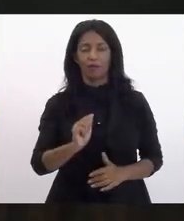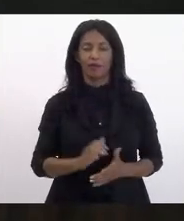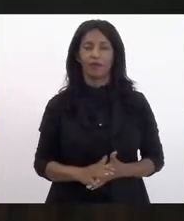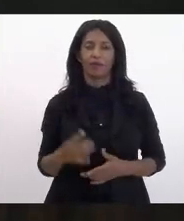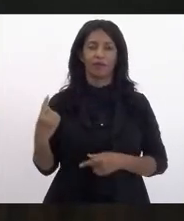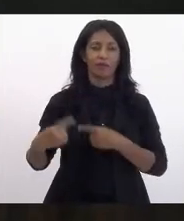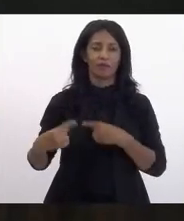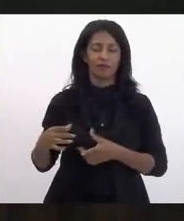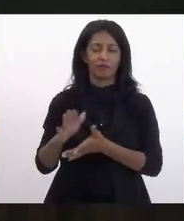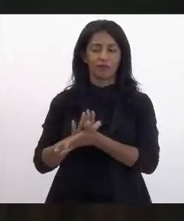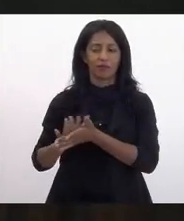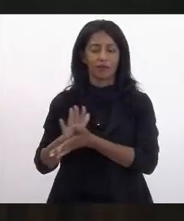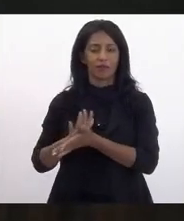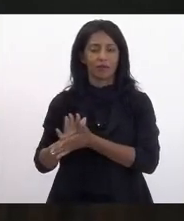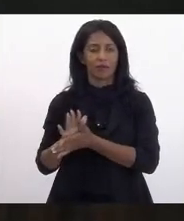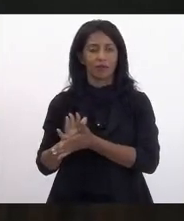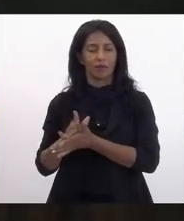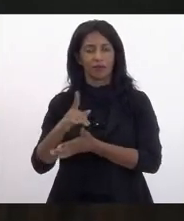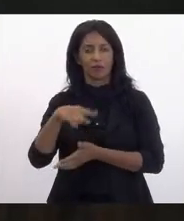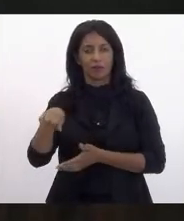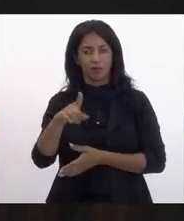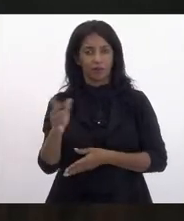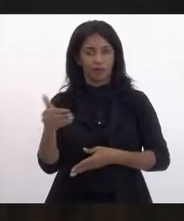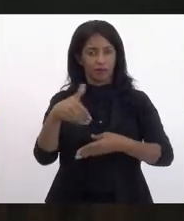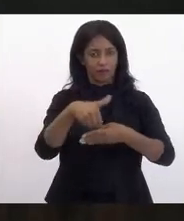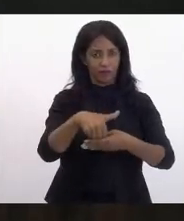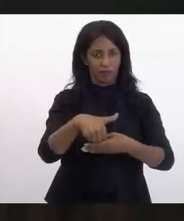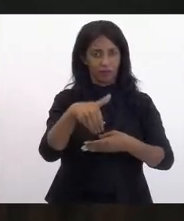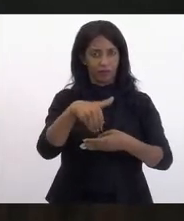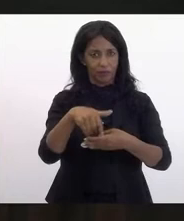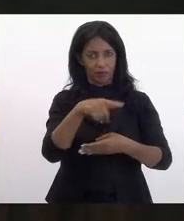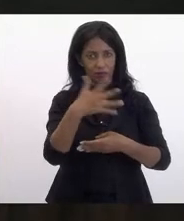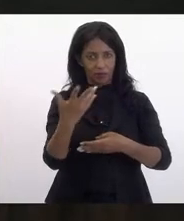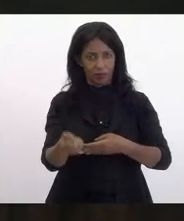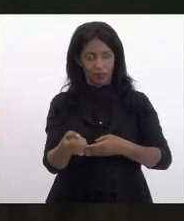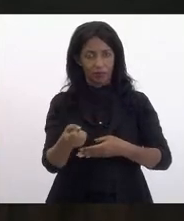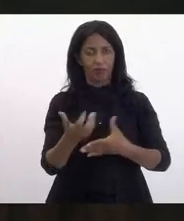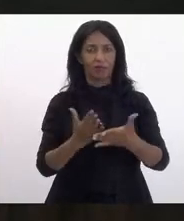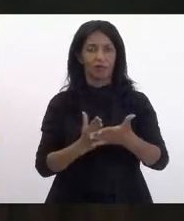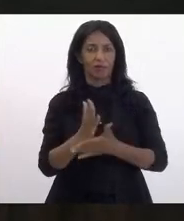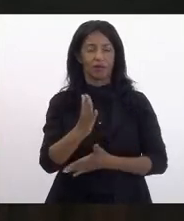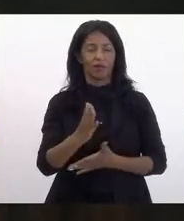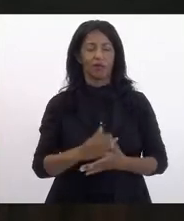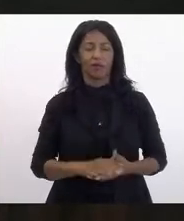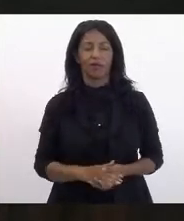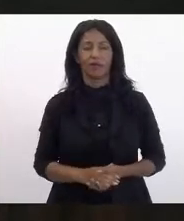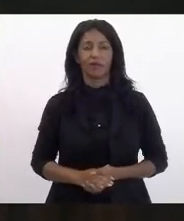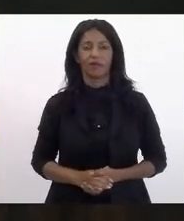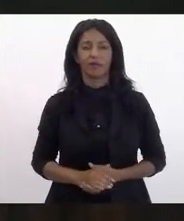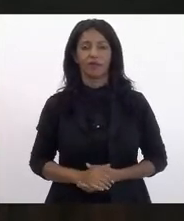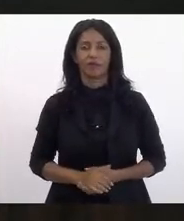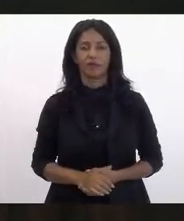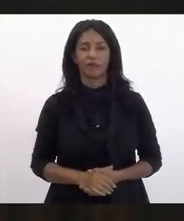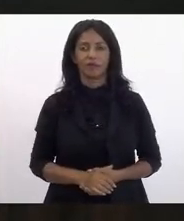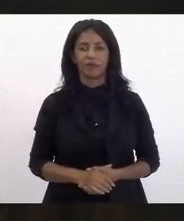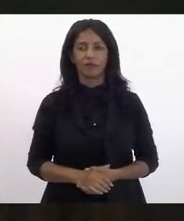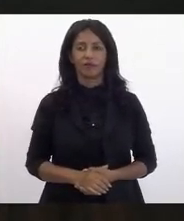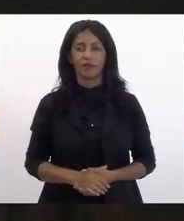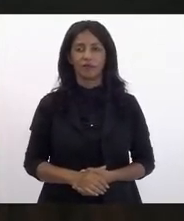Em discussão, não havendo o que querer discutir, encerrada a discussão. Em votação, senhores que aprovam, permaneçam como estão, Aprovado vai a